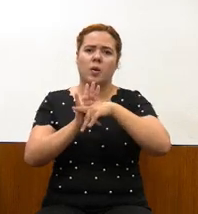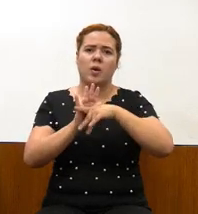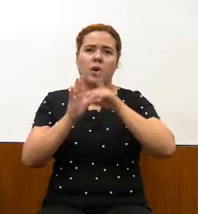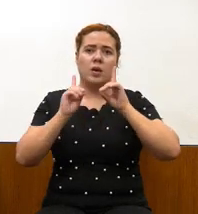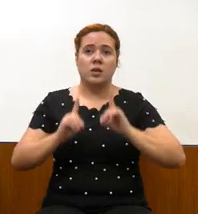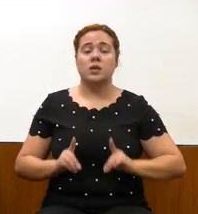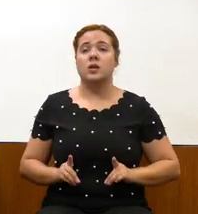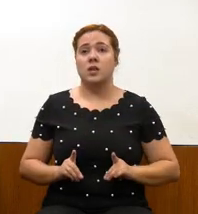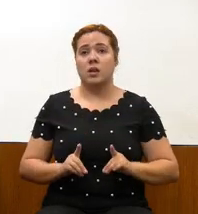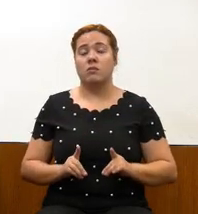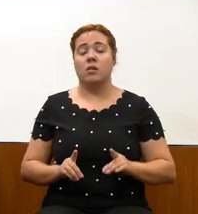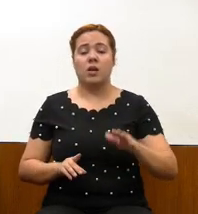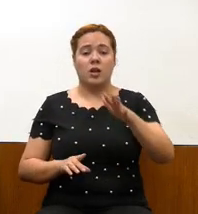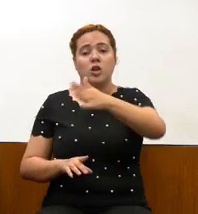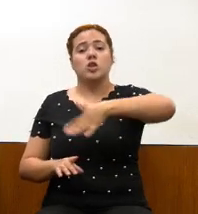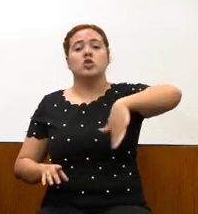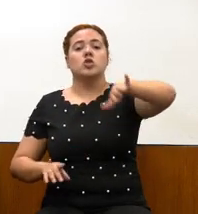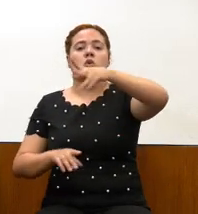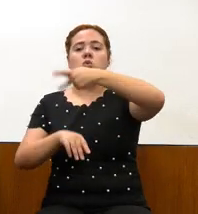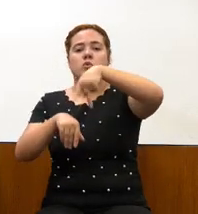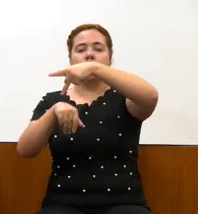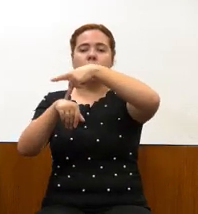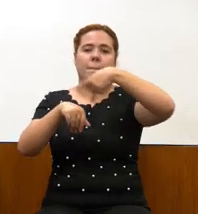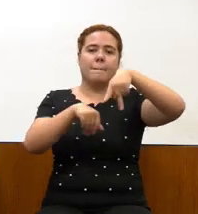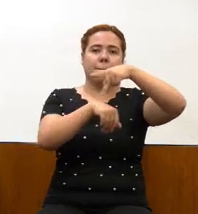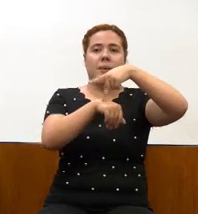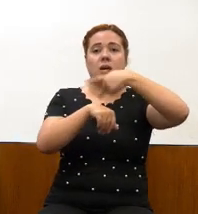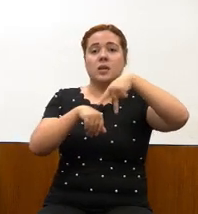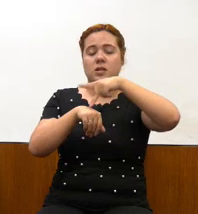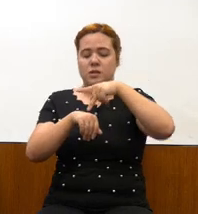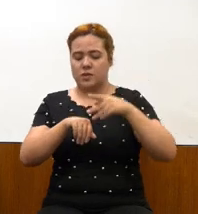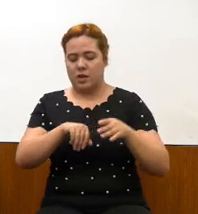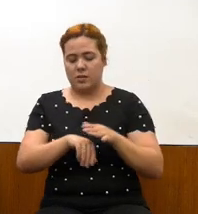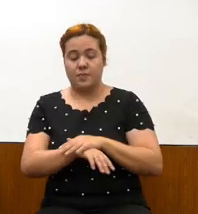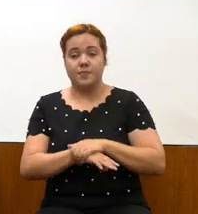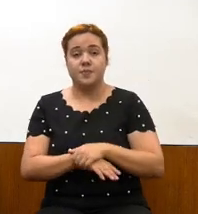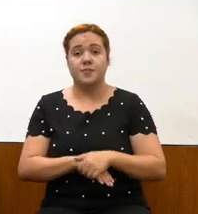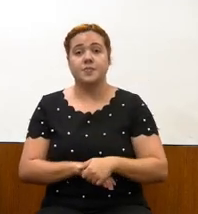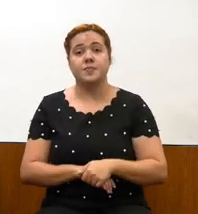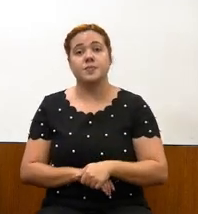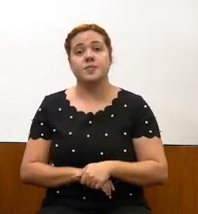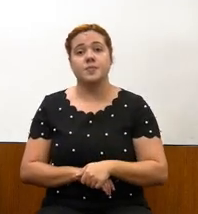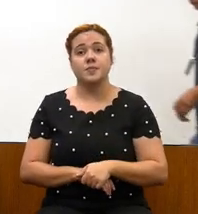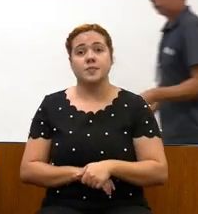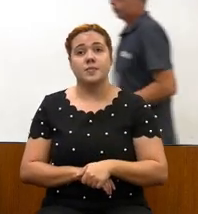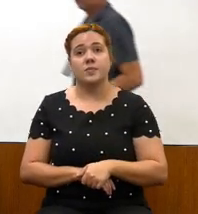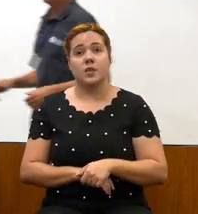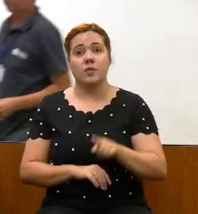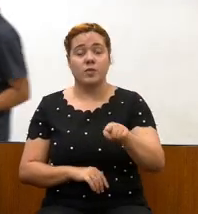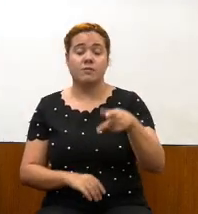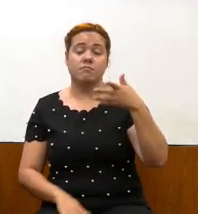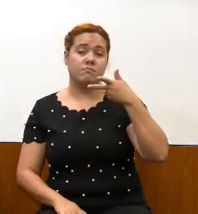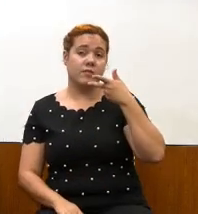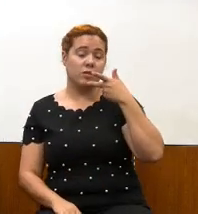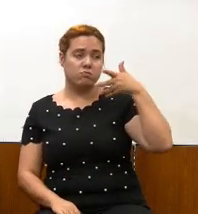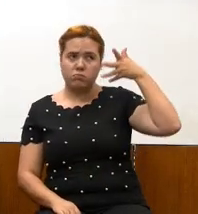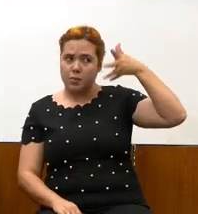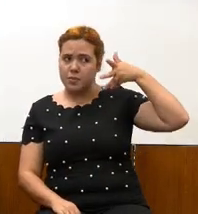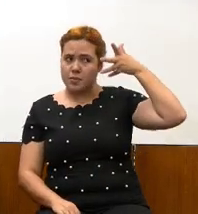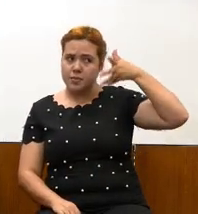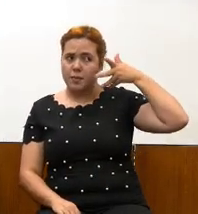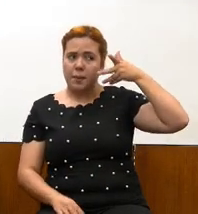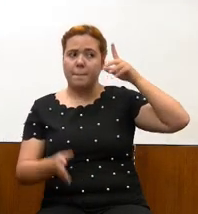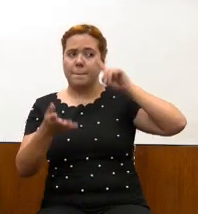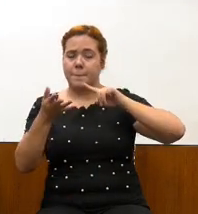nível internacional. Você citou no seu discurso, deputado Maurício, todos